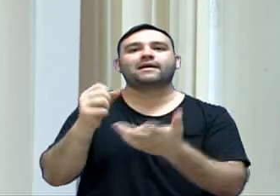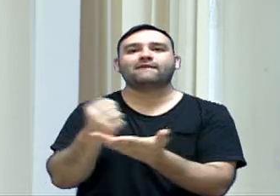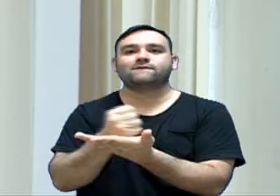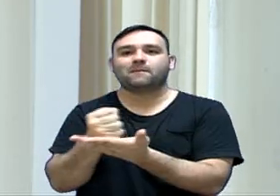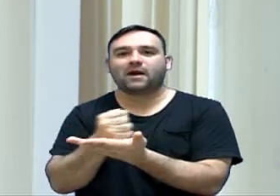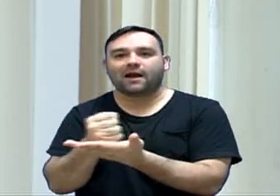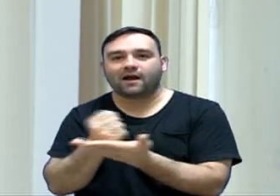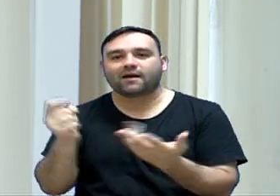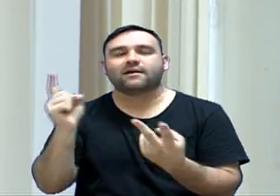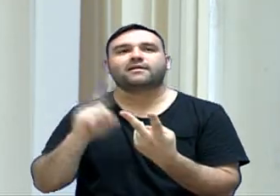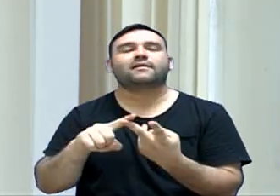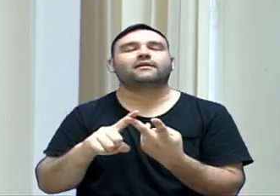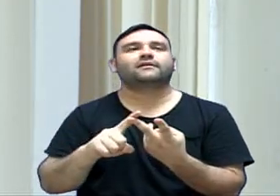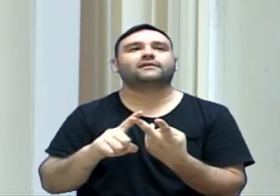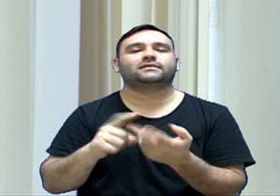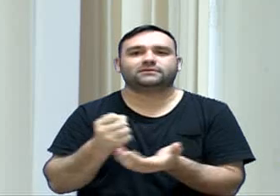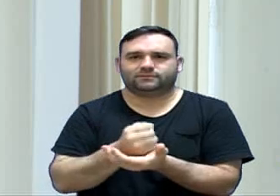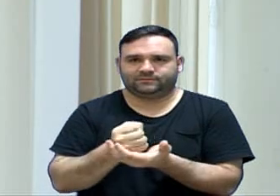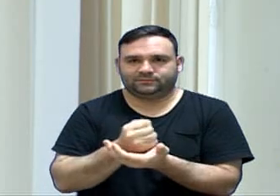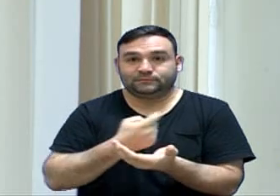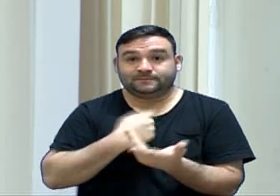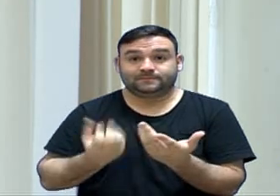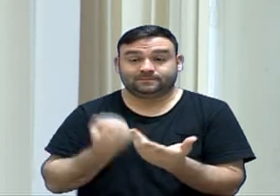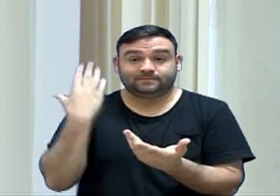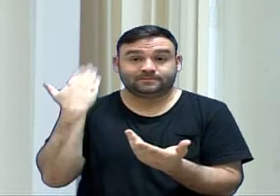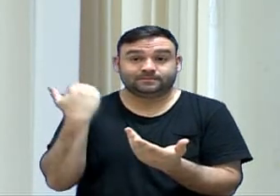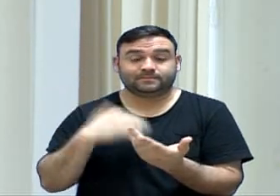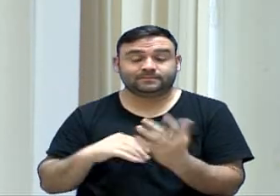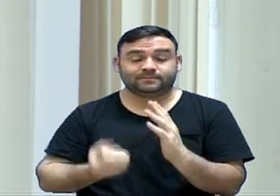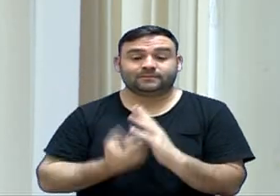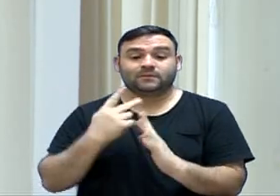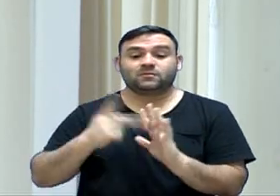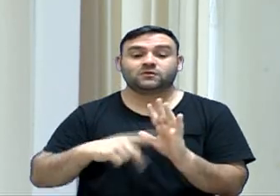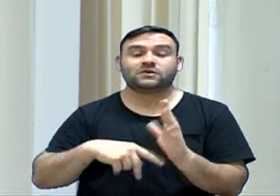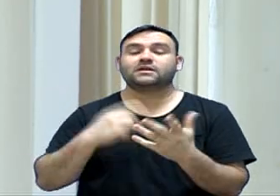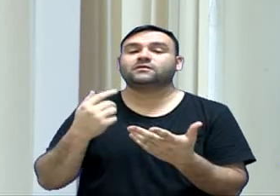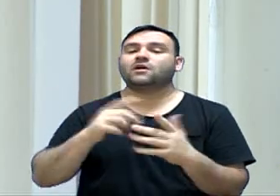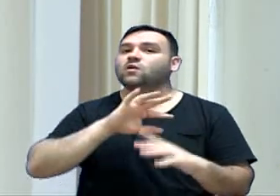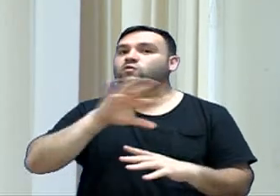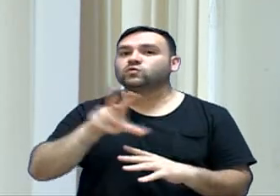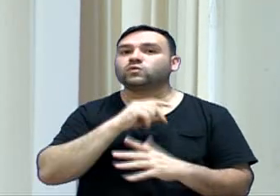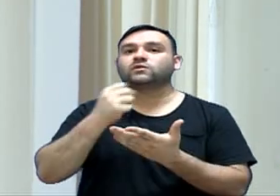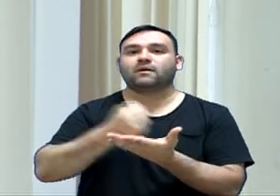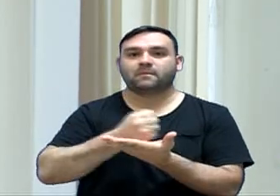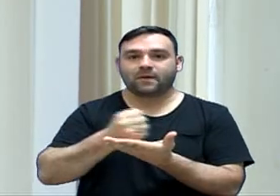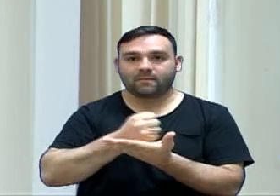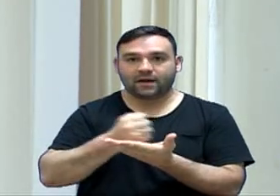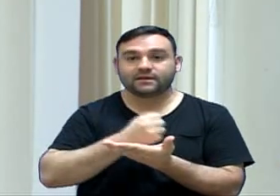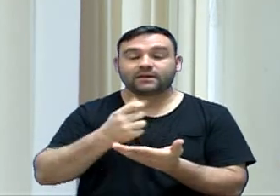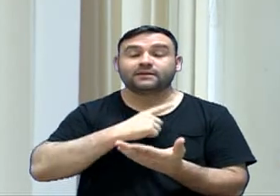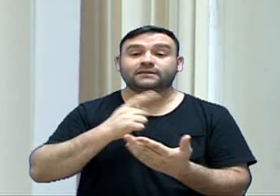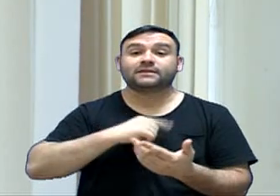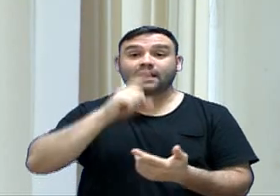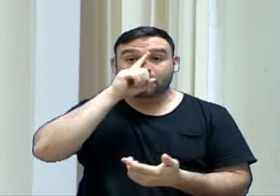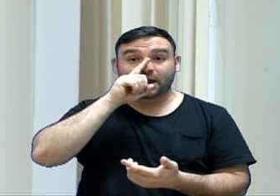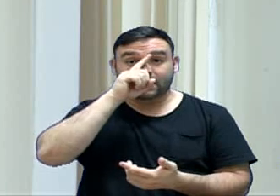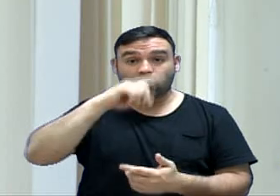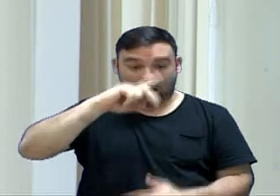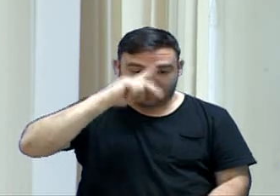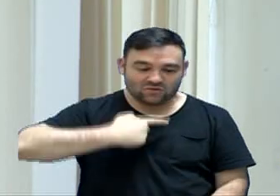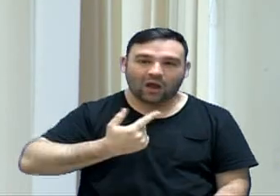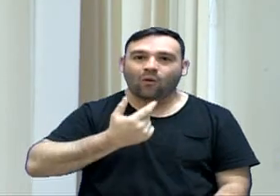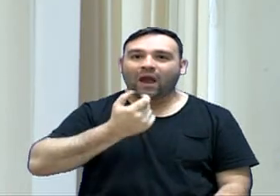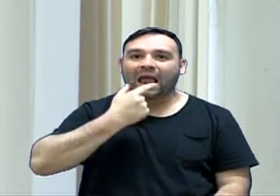farmácia. Eu criei um projeto para as farmácias terem uma placa alertando sobre o risco de